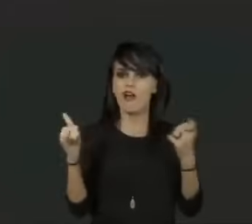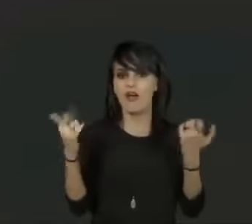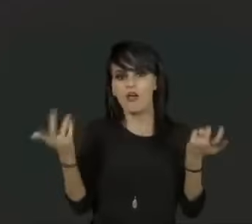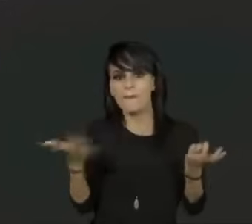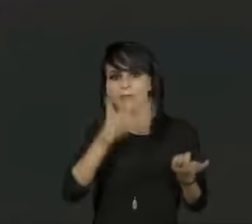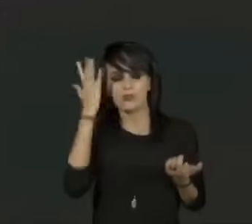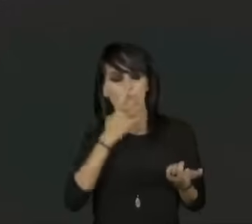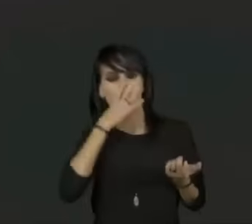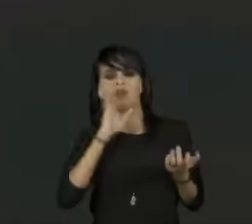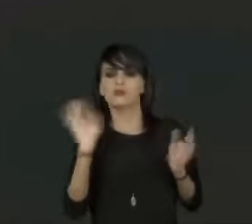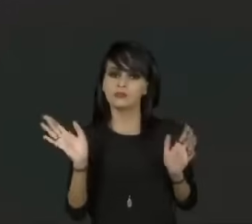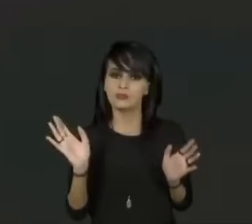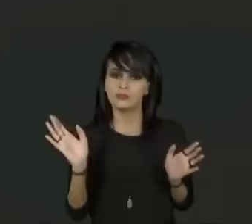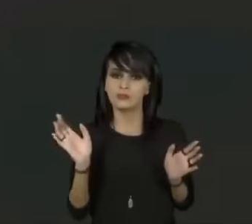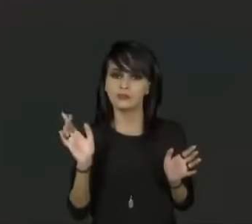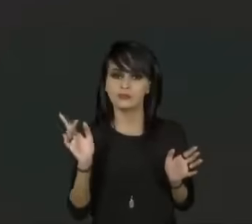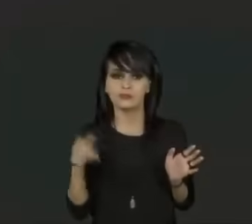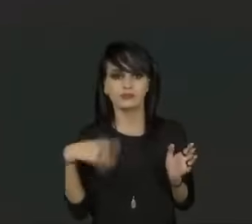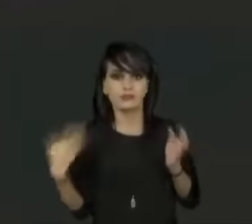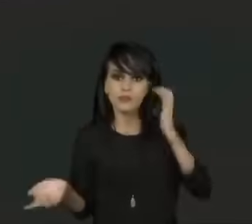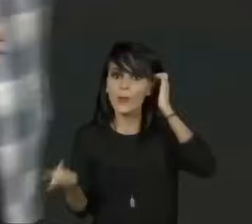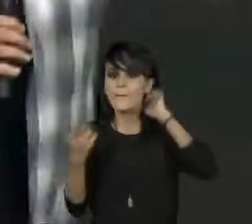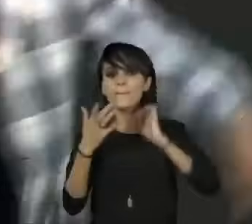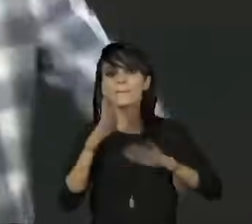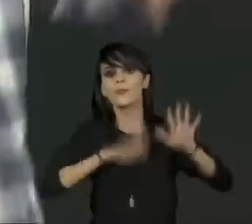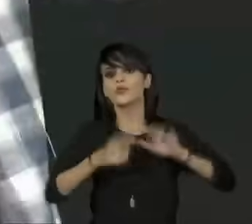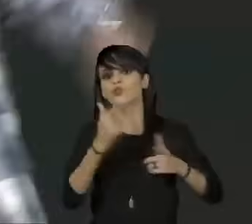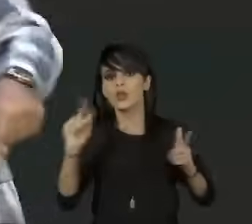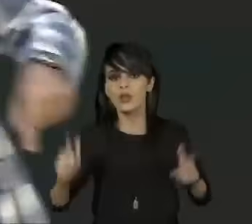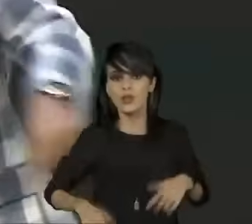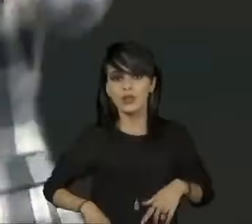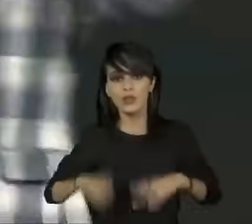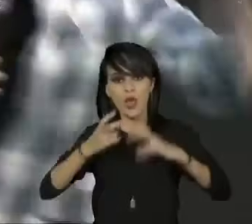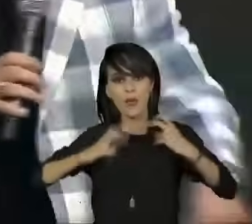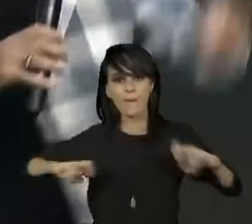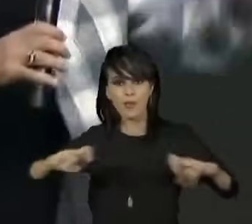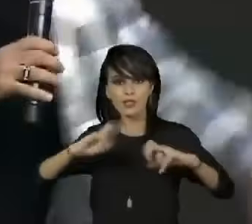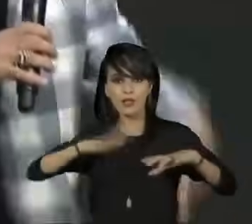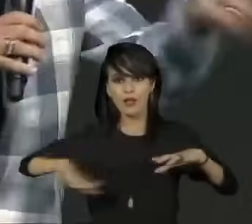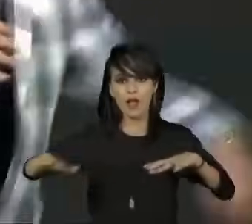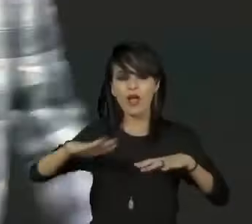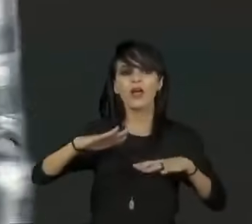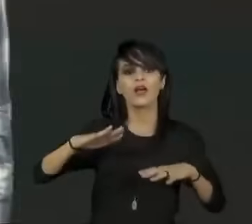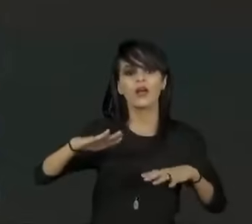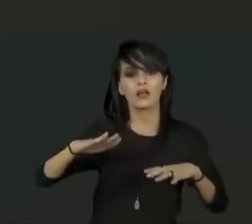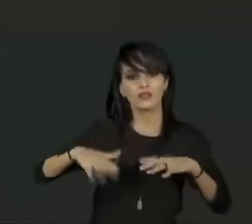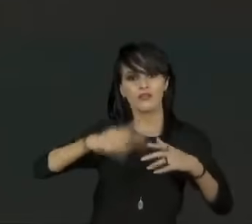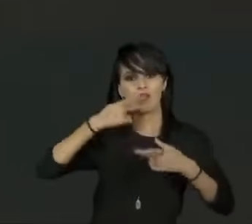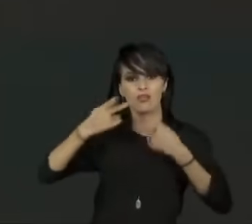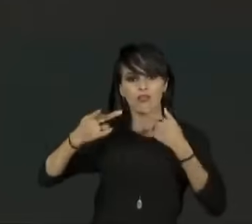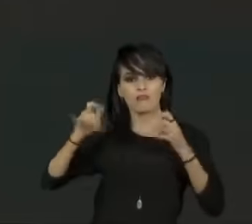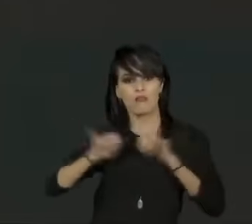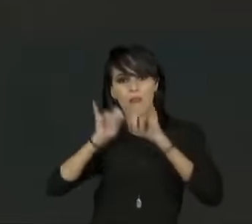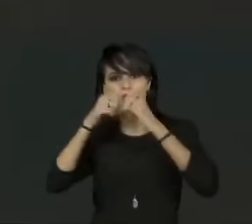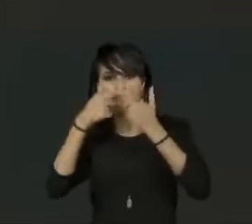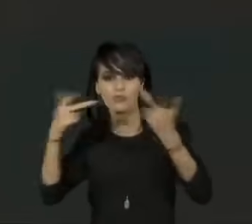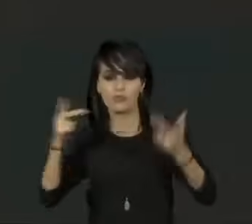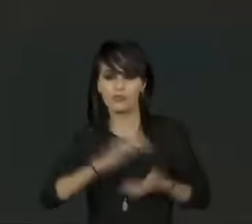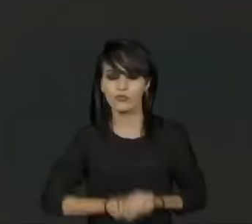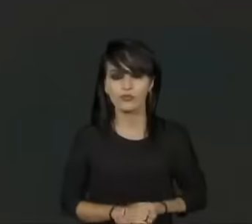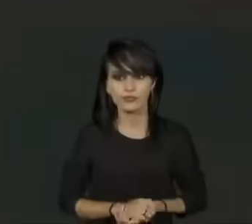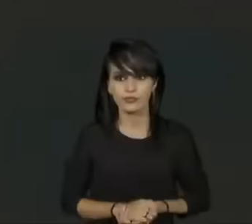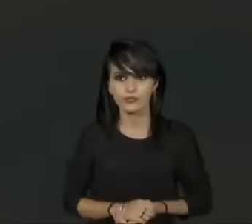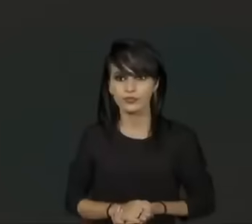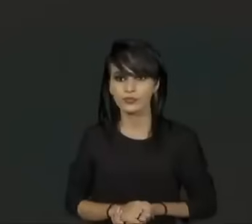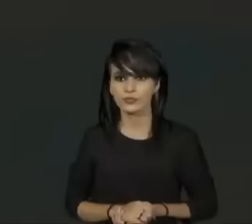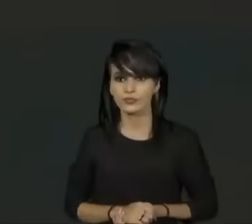tá nem aí é o imprudente fala bobagem na mesa do almoço com criança pequena perto